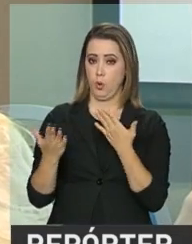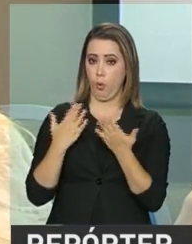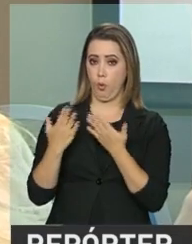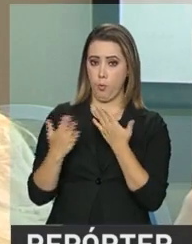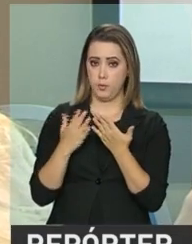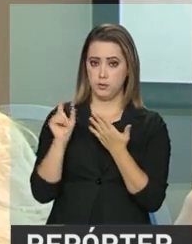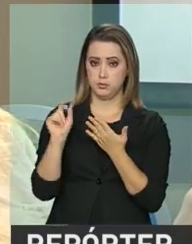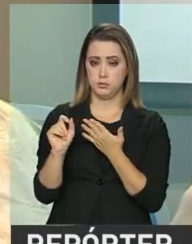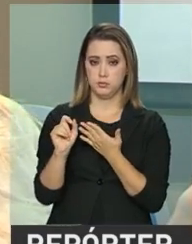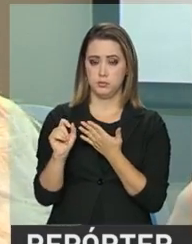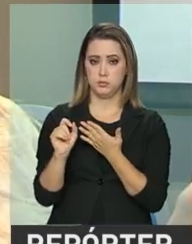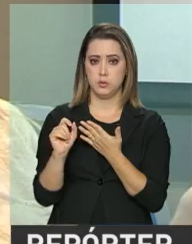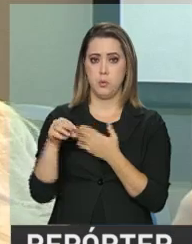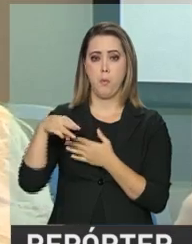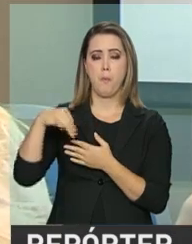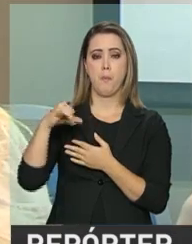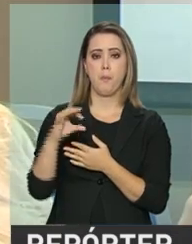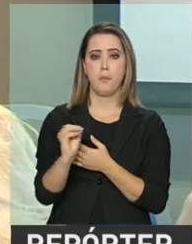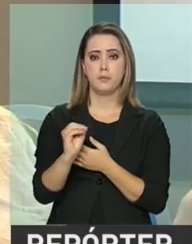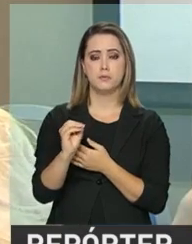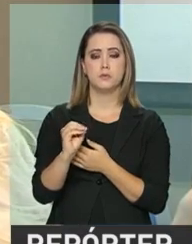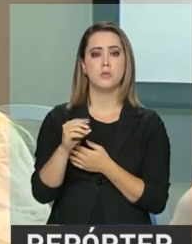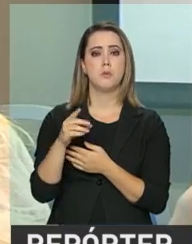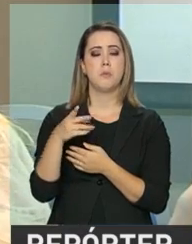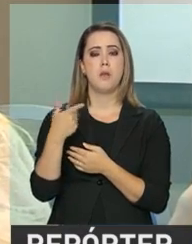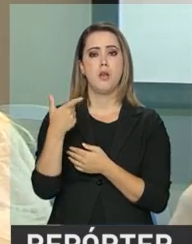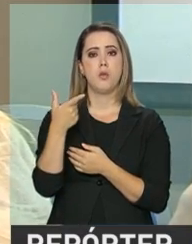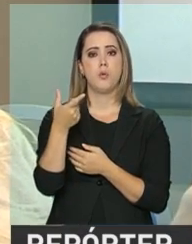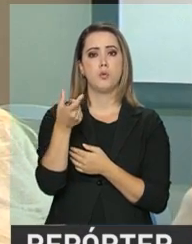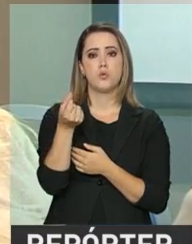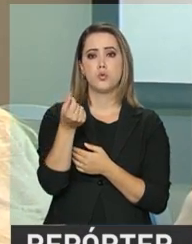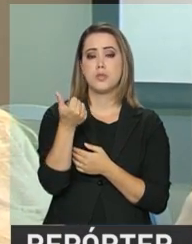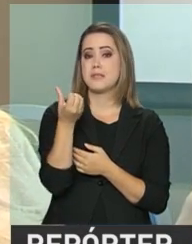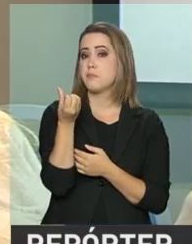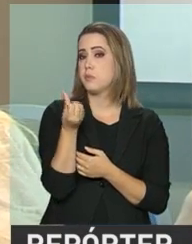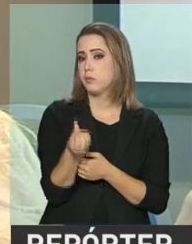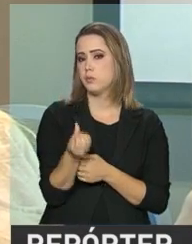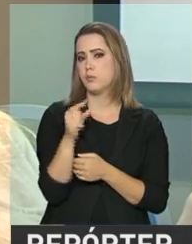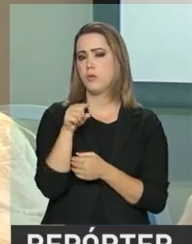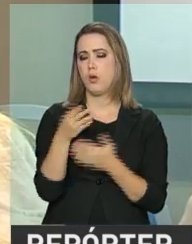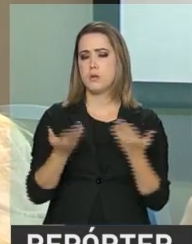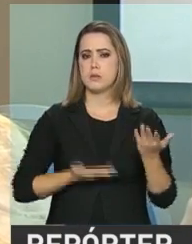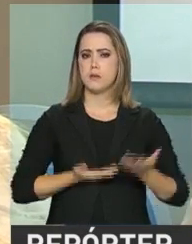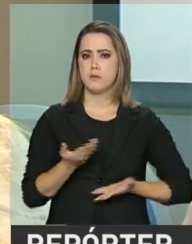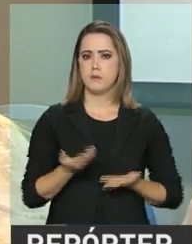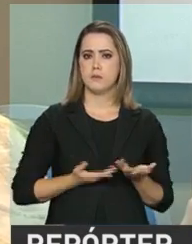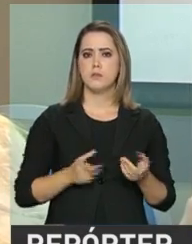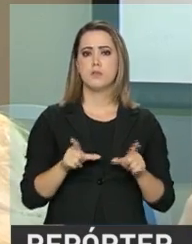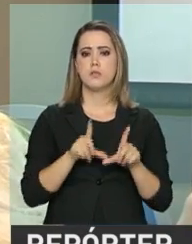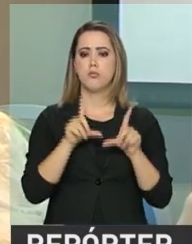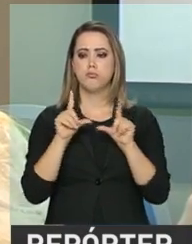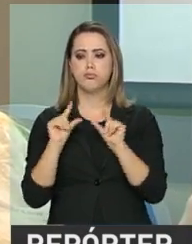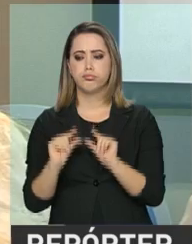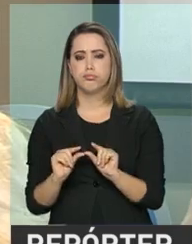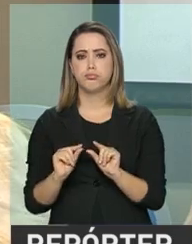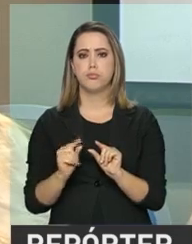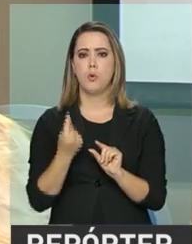relação a maio de 2016, o setor de serviços teve uma retração